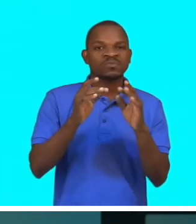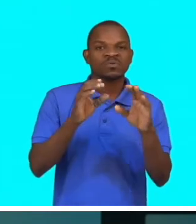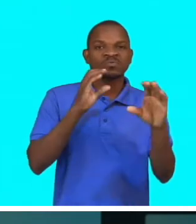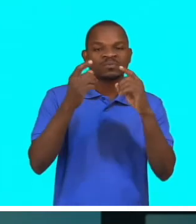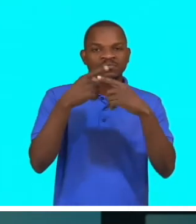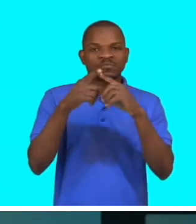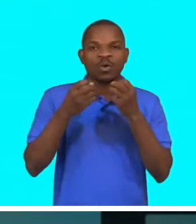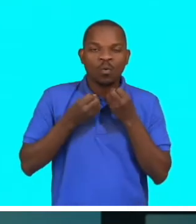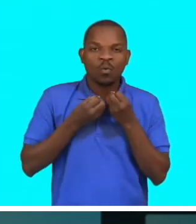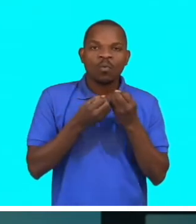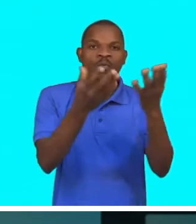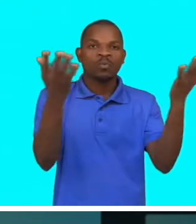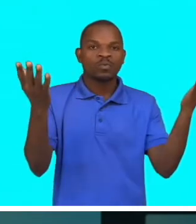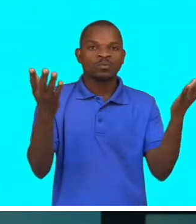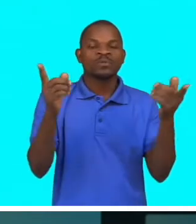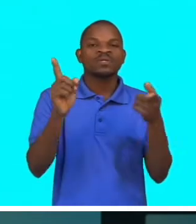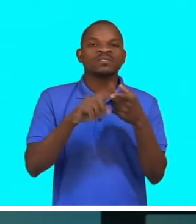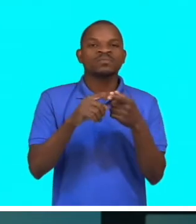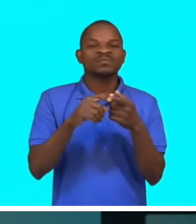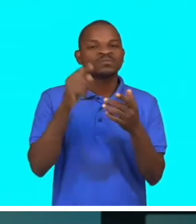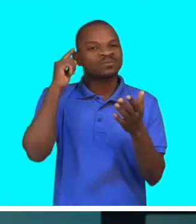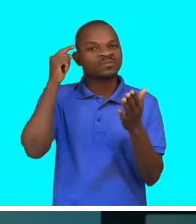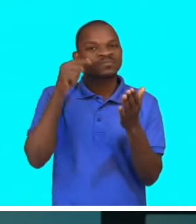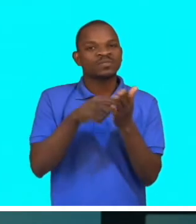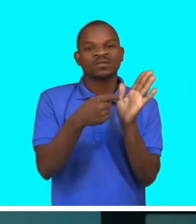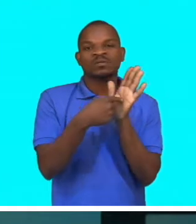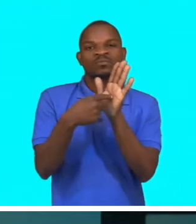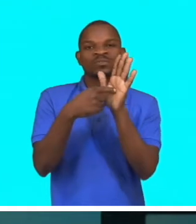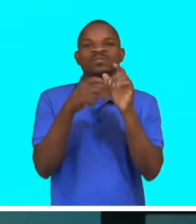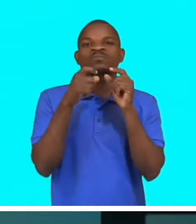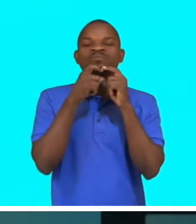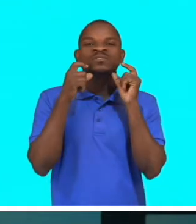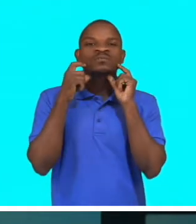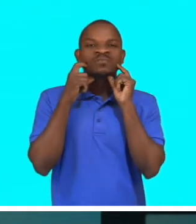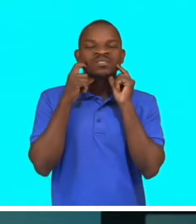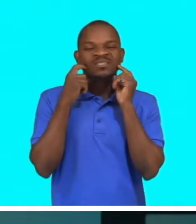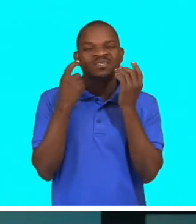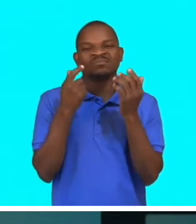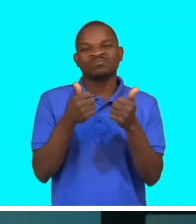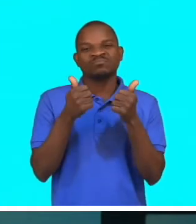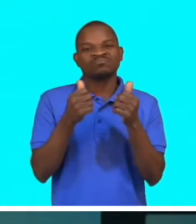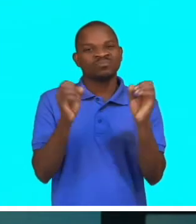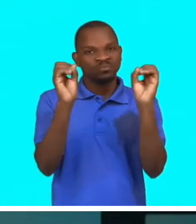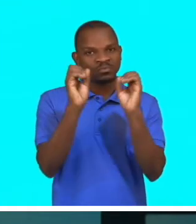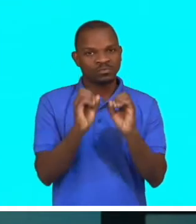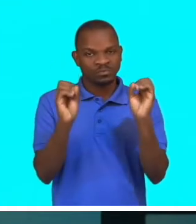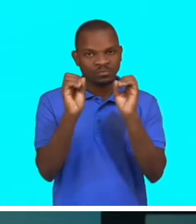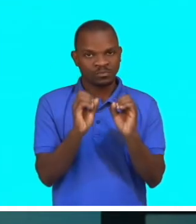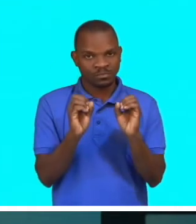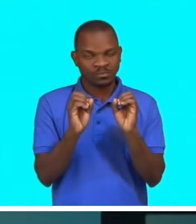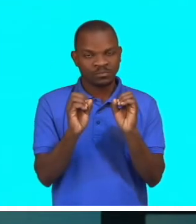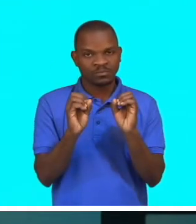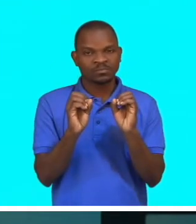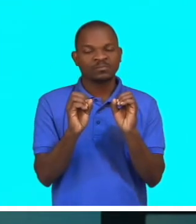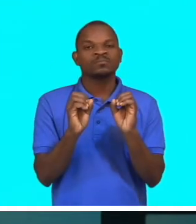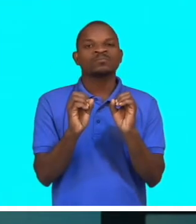foram transmitidas. E para a imagem do país, certamente que não é a melhor